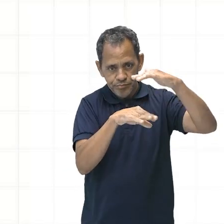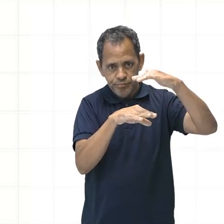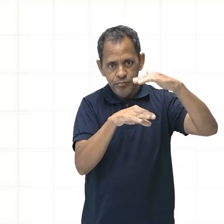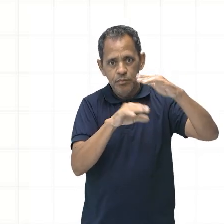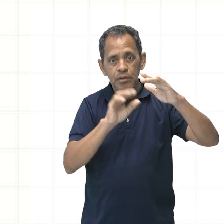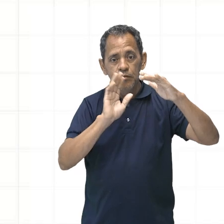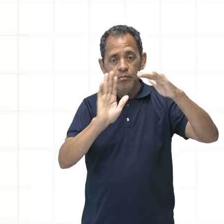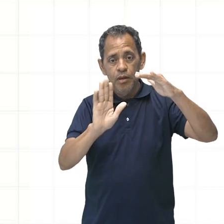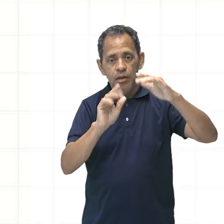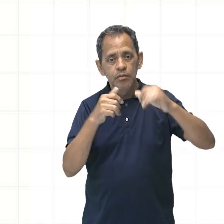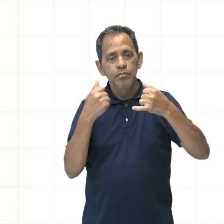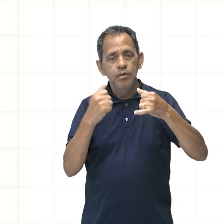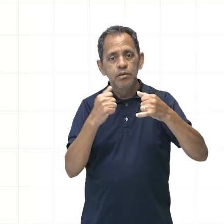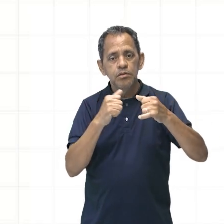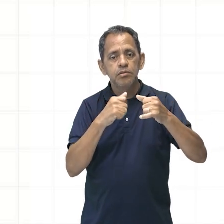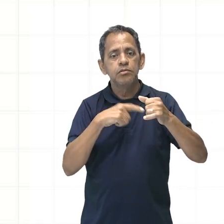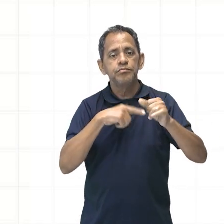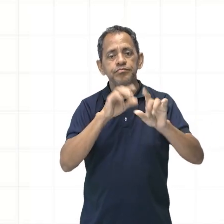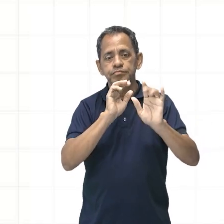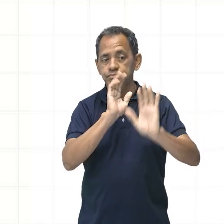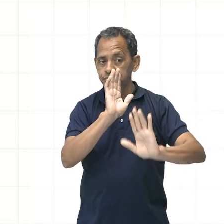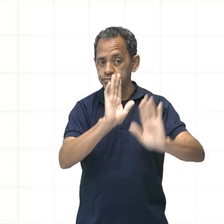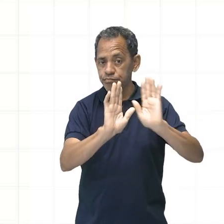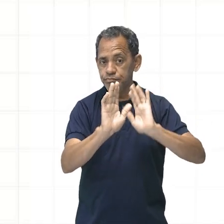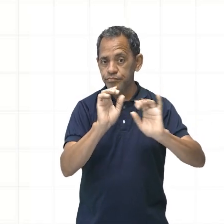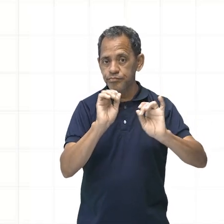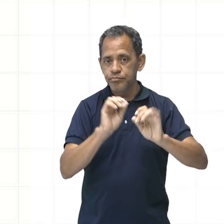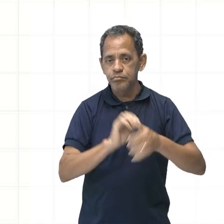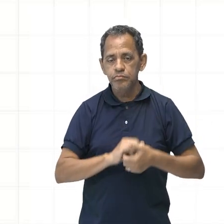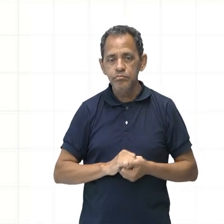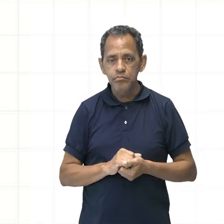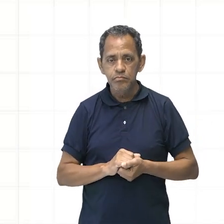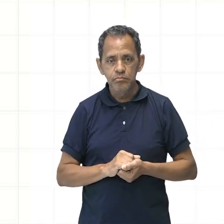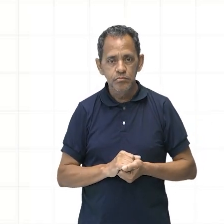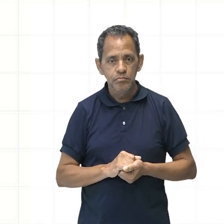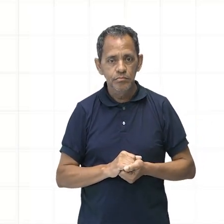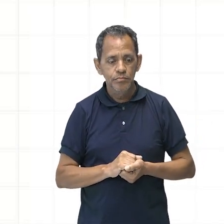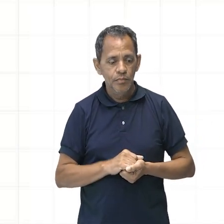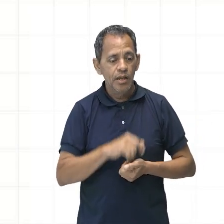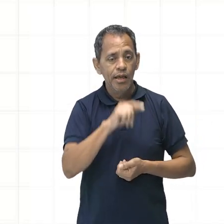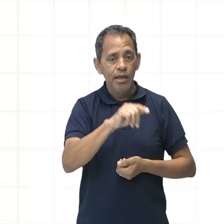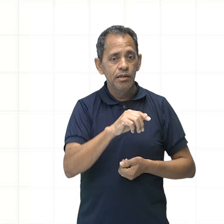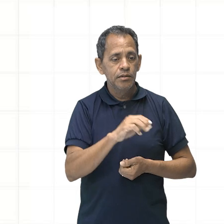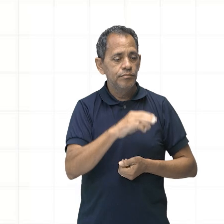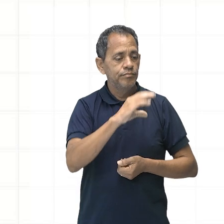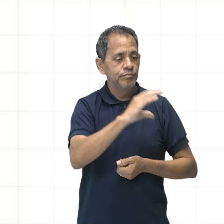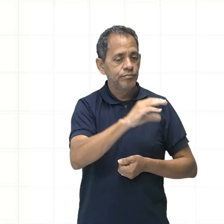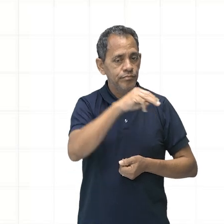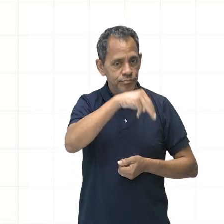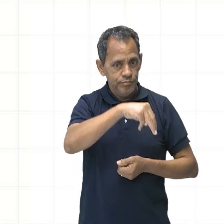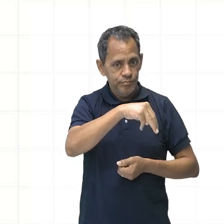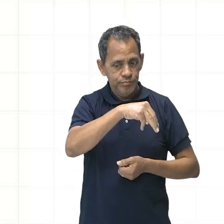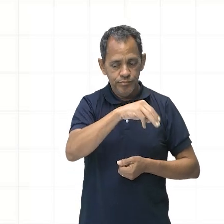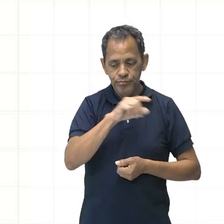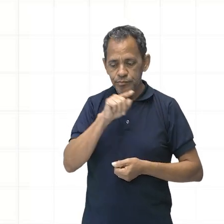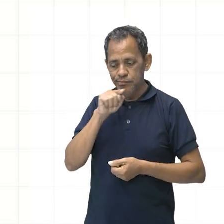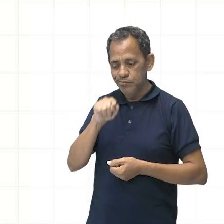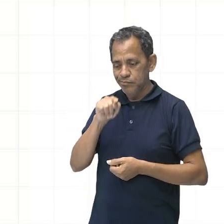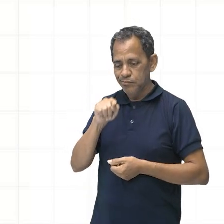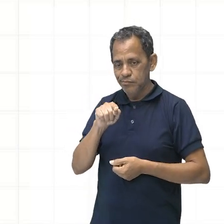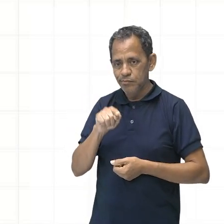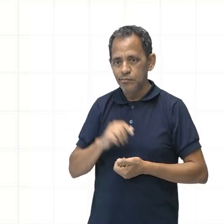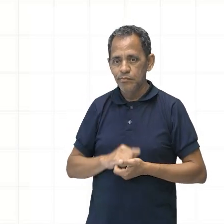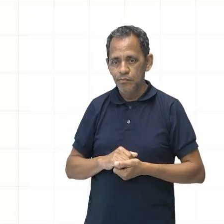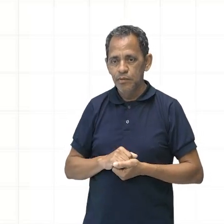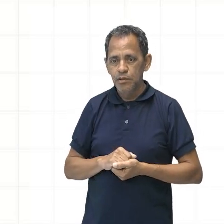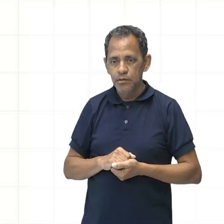Porém, eu preciso tomar um cuidado. Essa unidade está em centímetros e essa